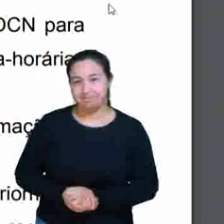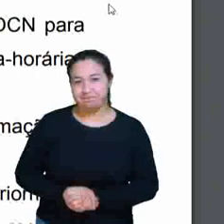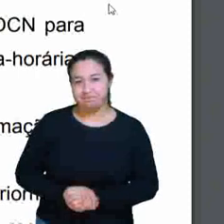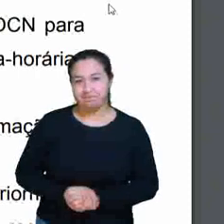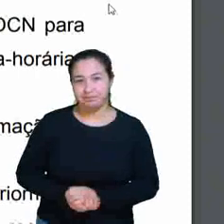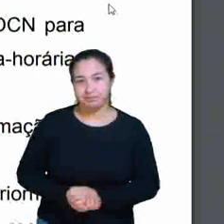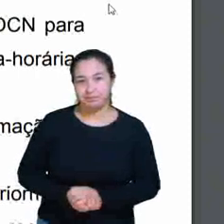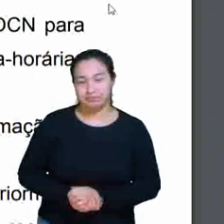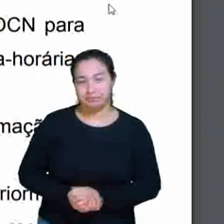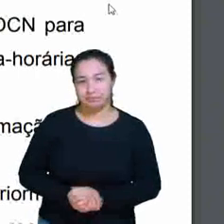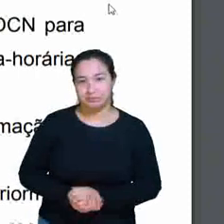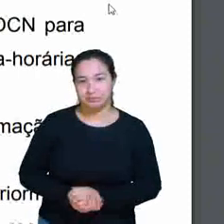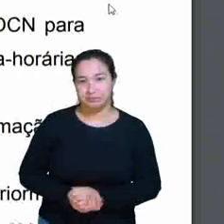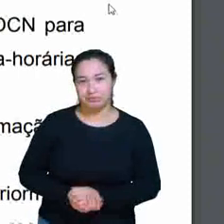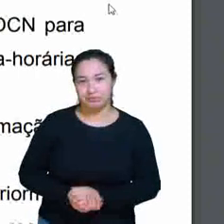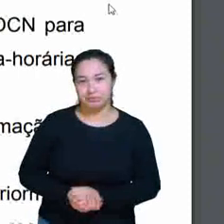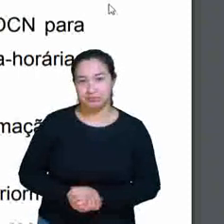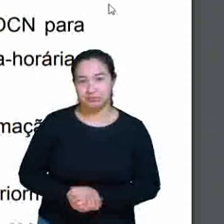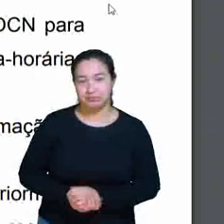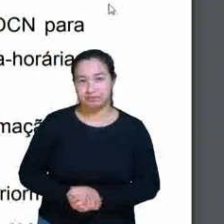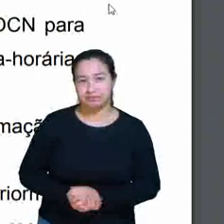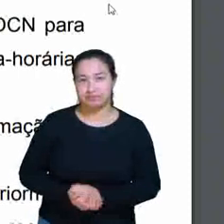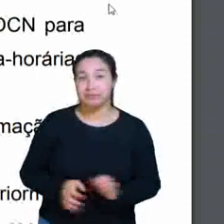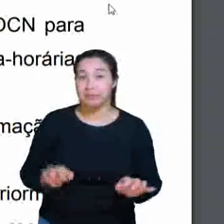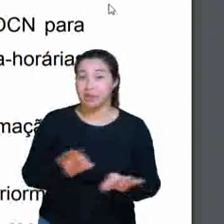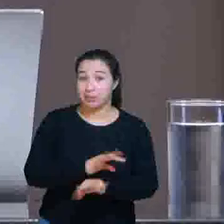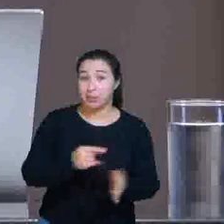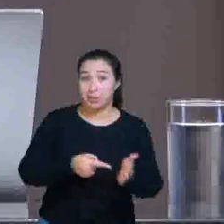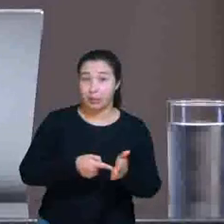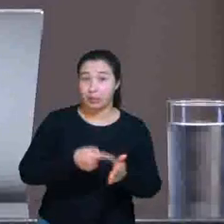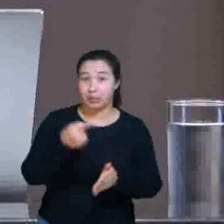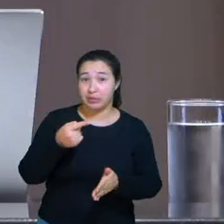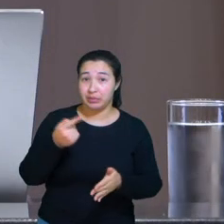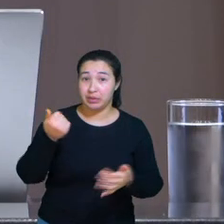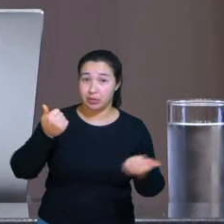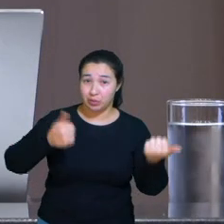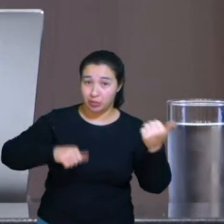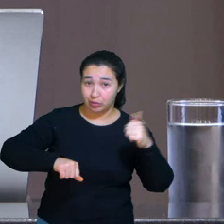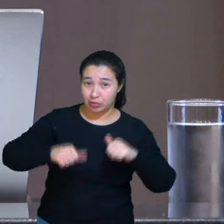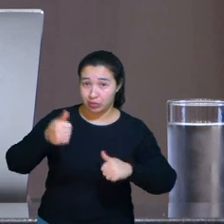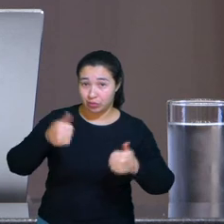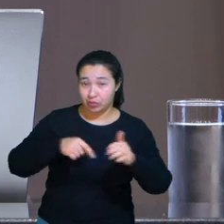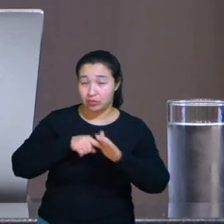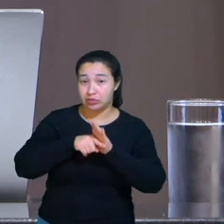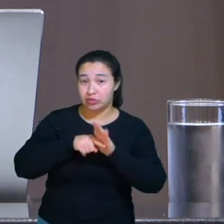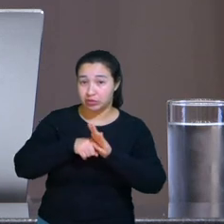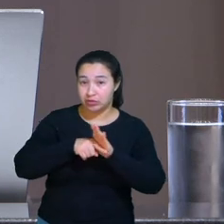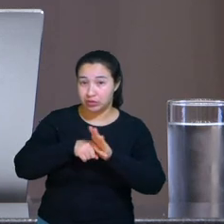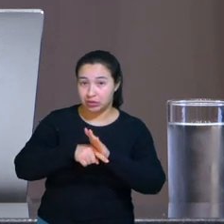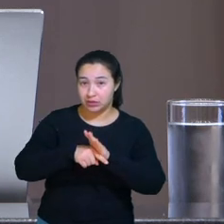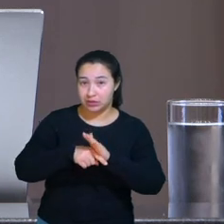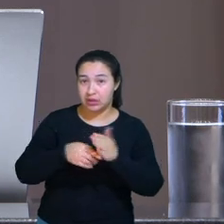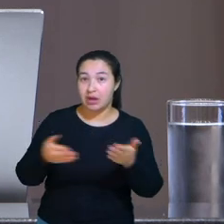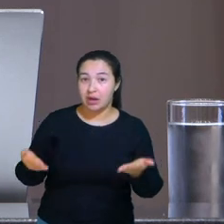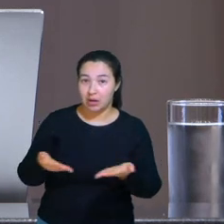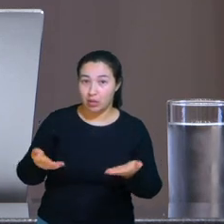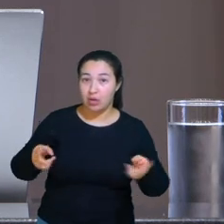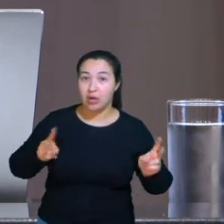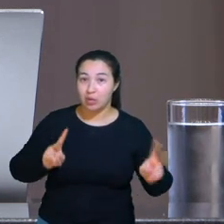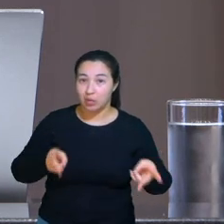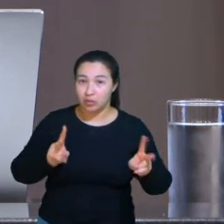educa fechamos primeiro diagnstico e seguimos agora